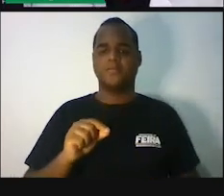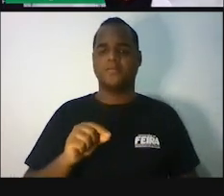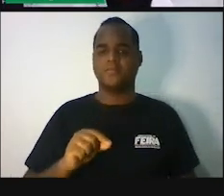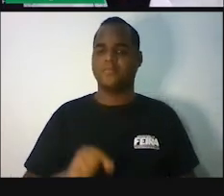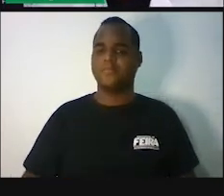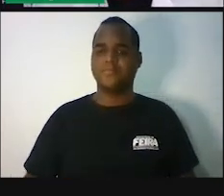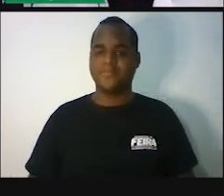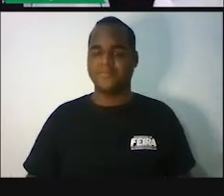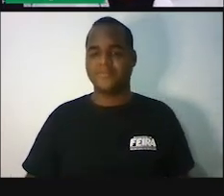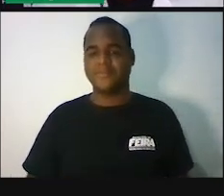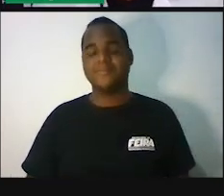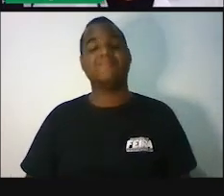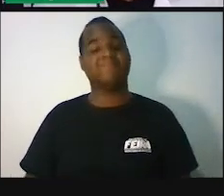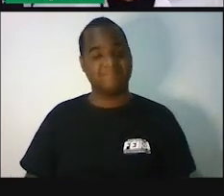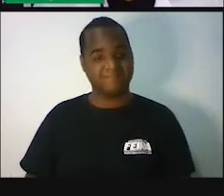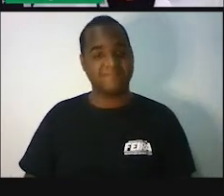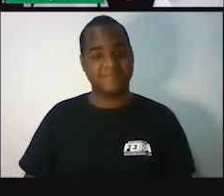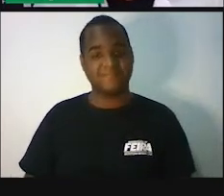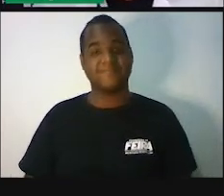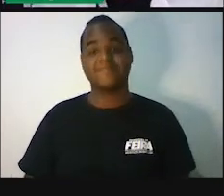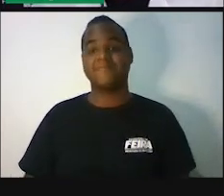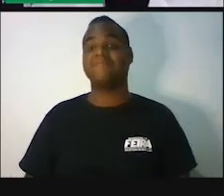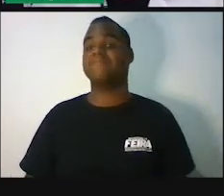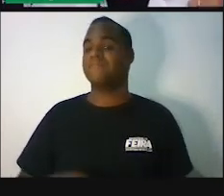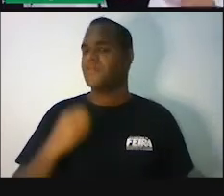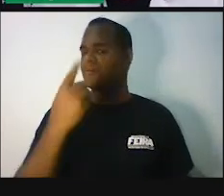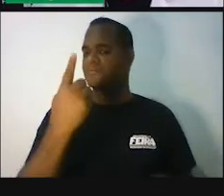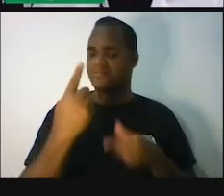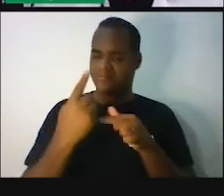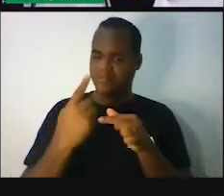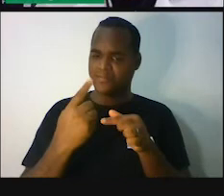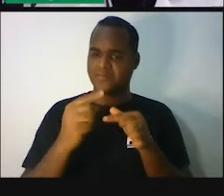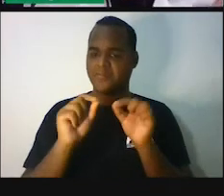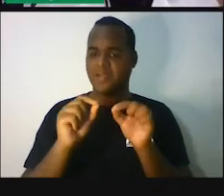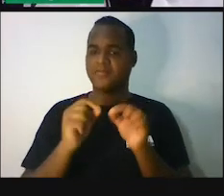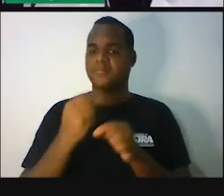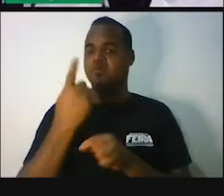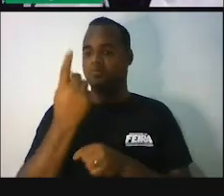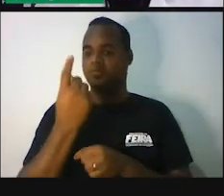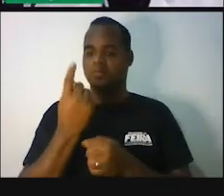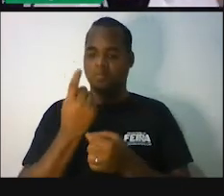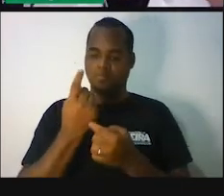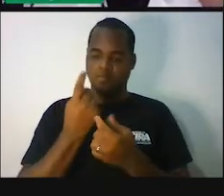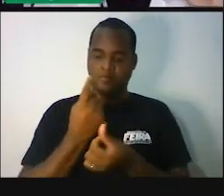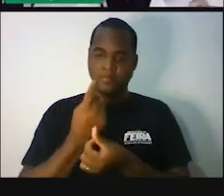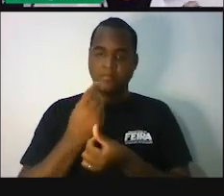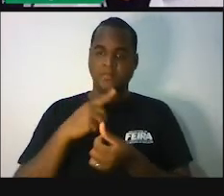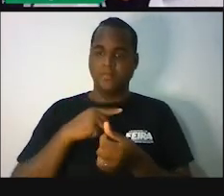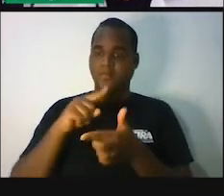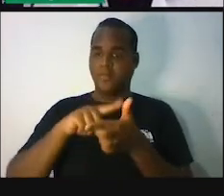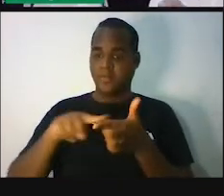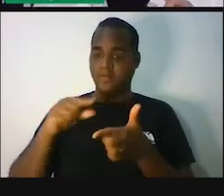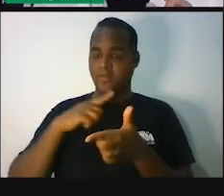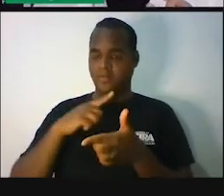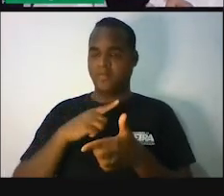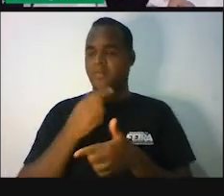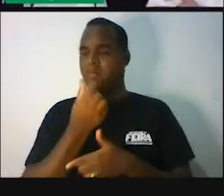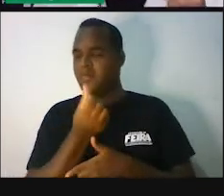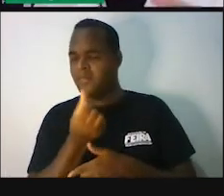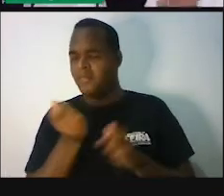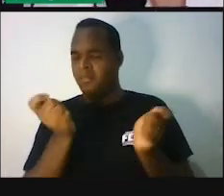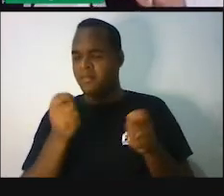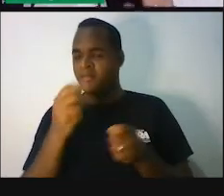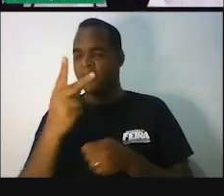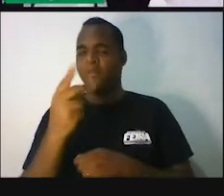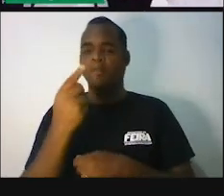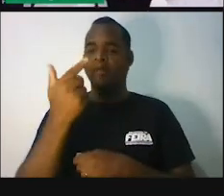estudante? Um sétimo da sua idade. Se um sexto da sua idade era a sua idade dividido por seis, se